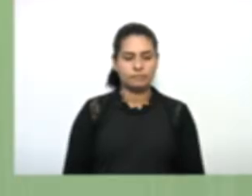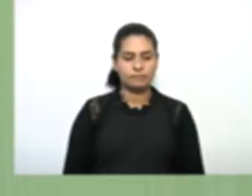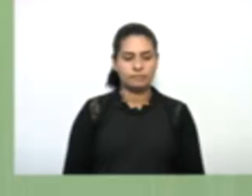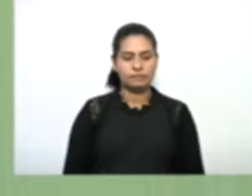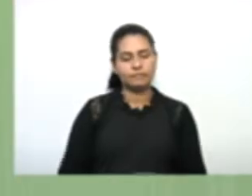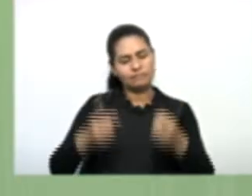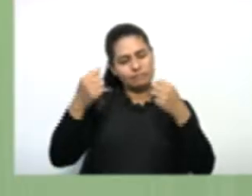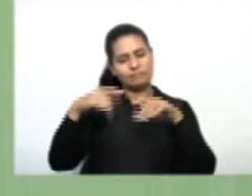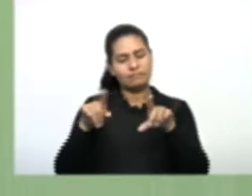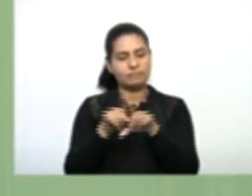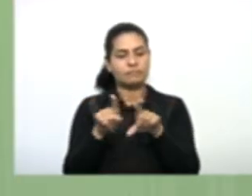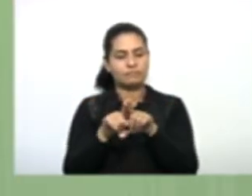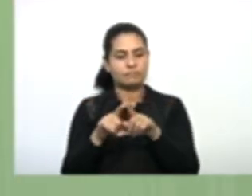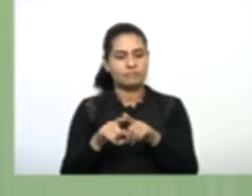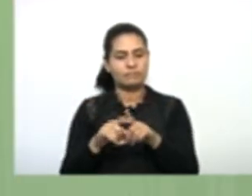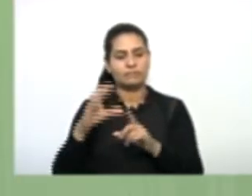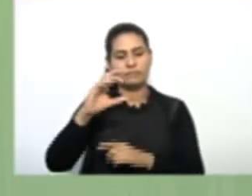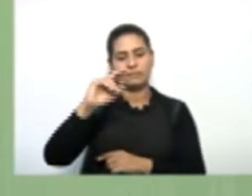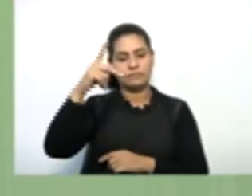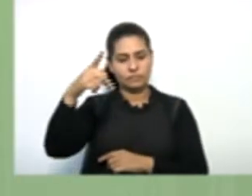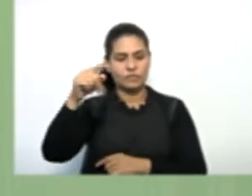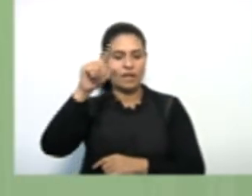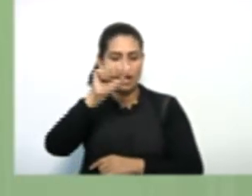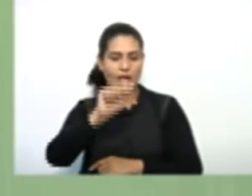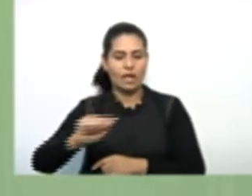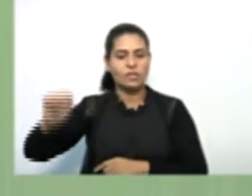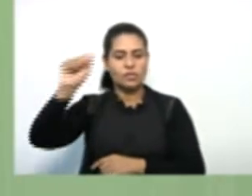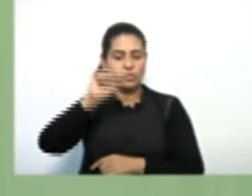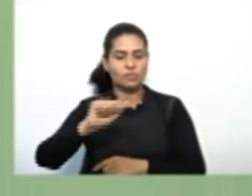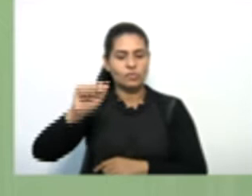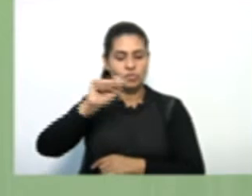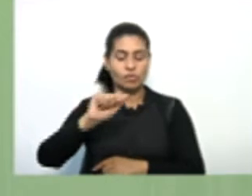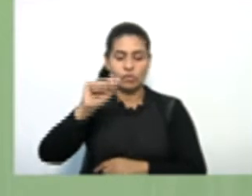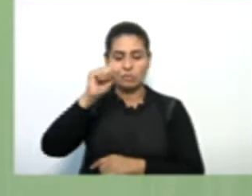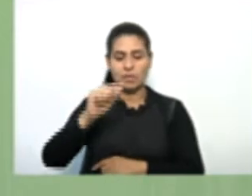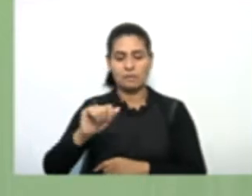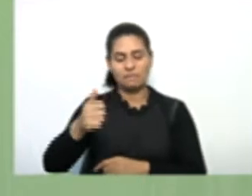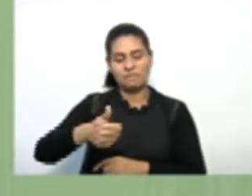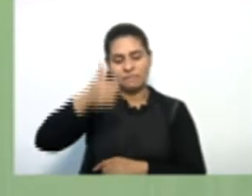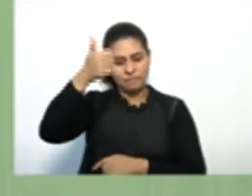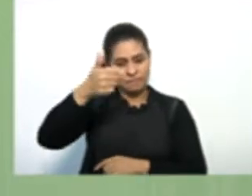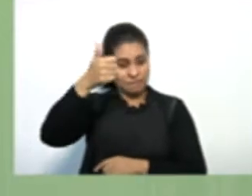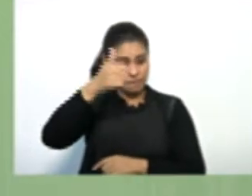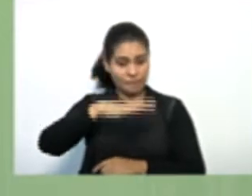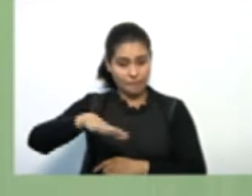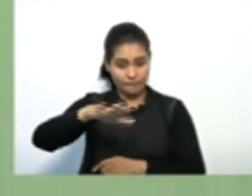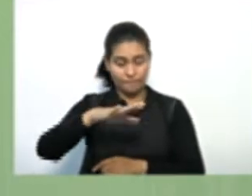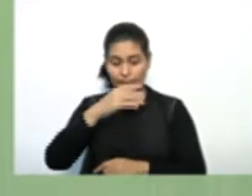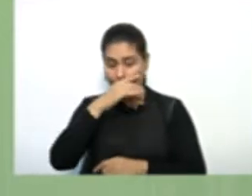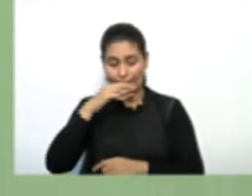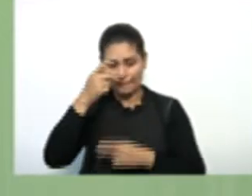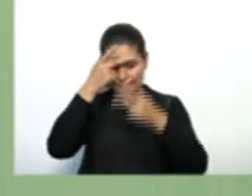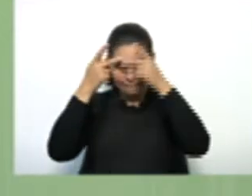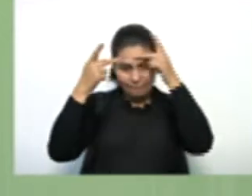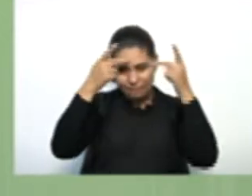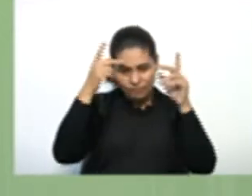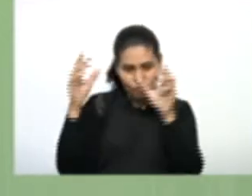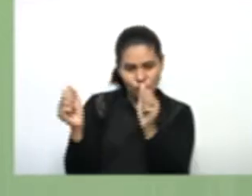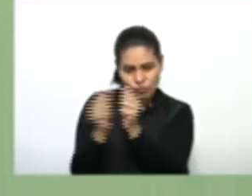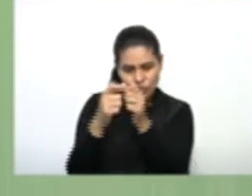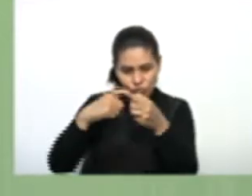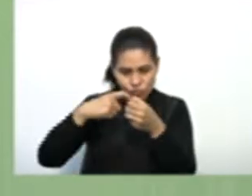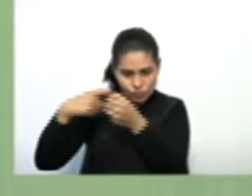E a gente vai falar então que a cooperativa é uma associação autônoma de pessoas unidas voluntariamente